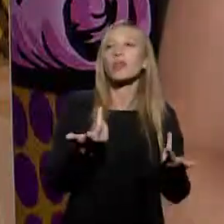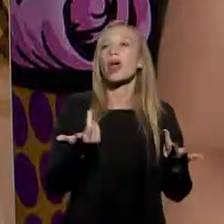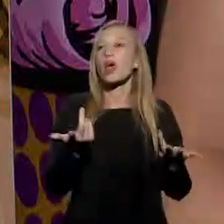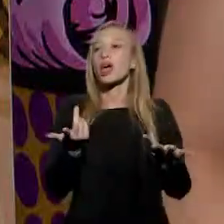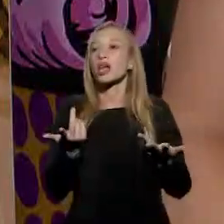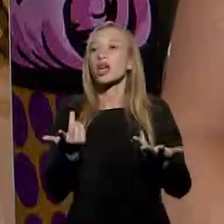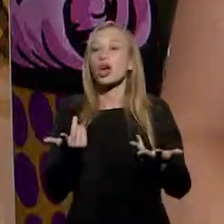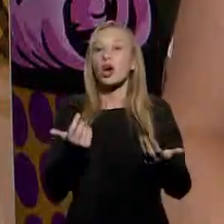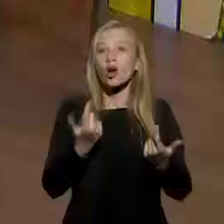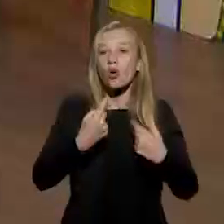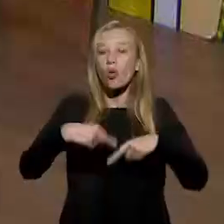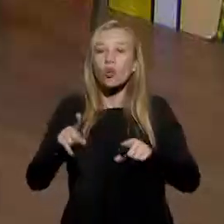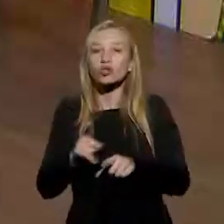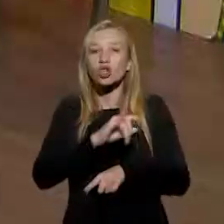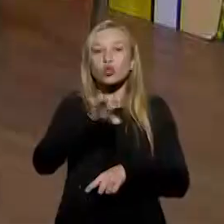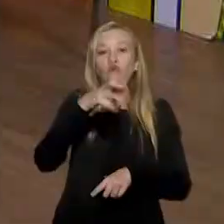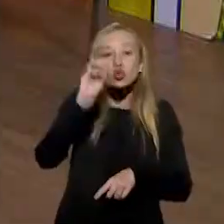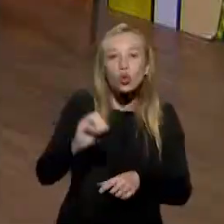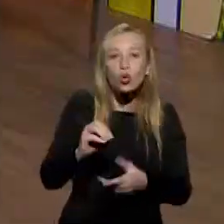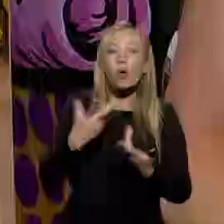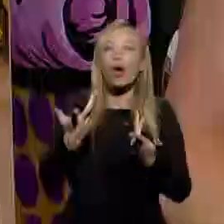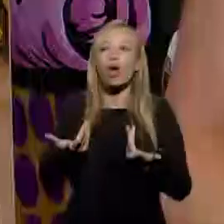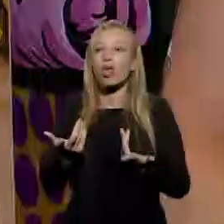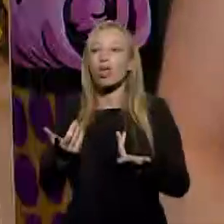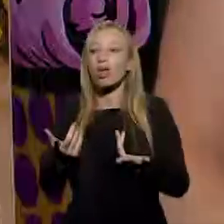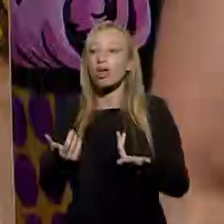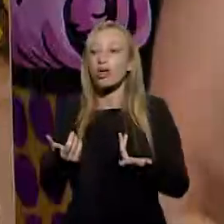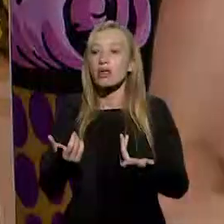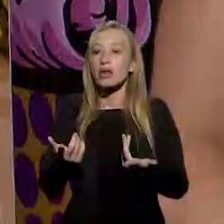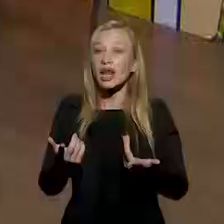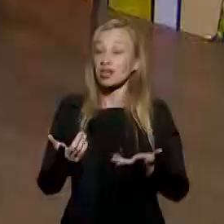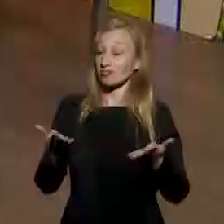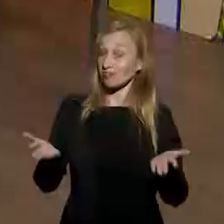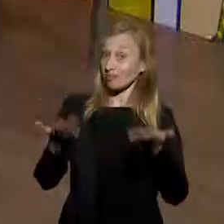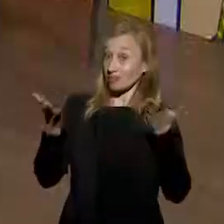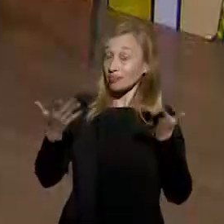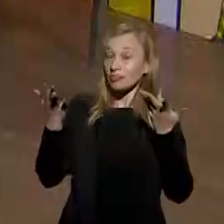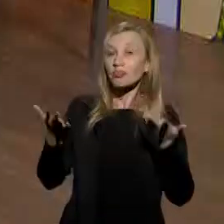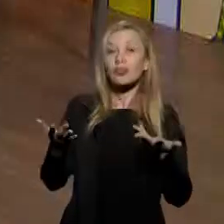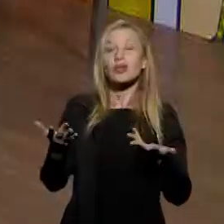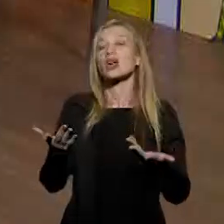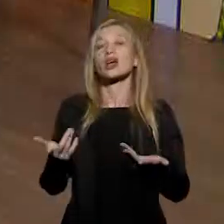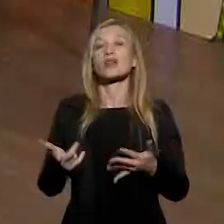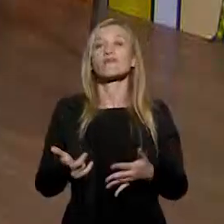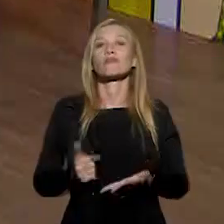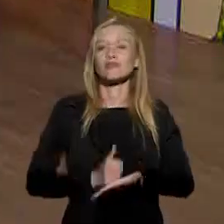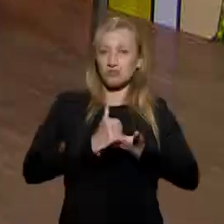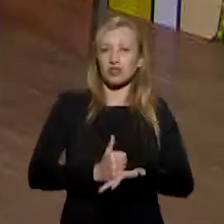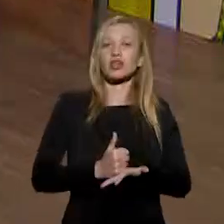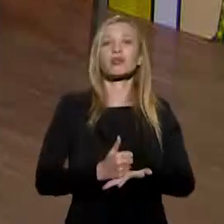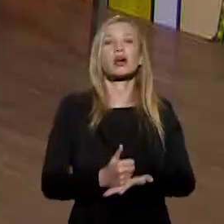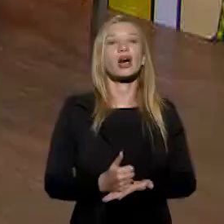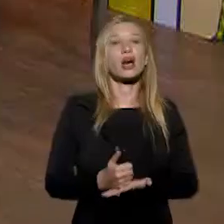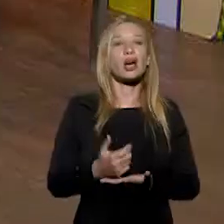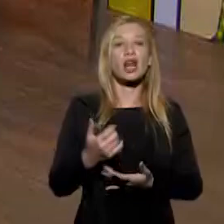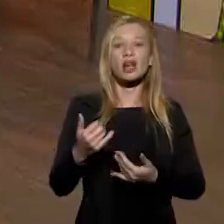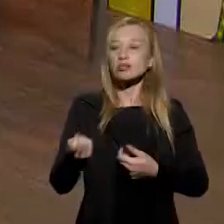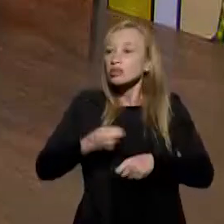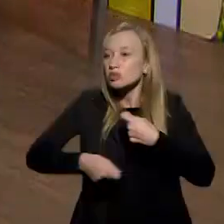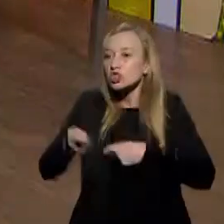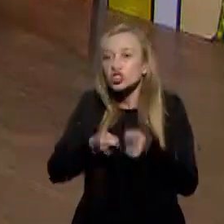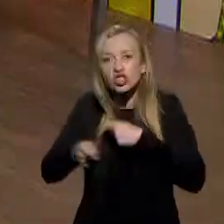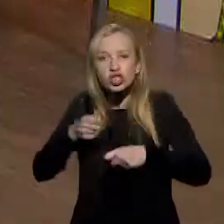radar então assim a festa no porto por isso ela ela era nada ela era tão pulso firme que ela inclusive